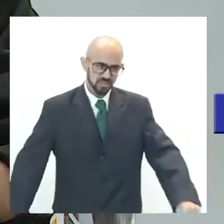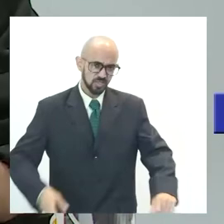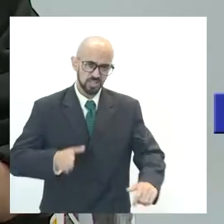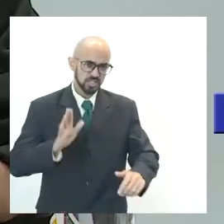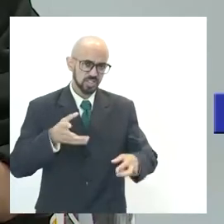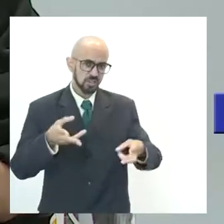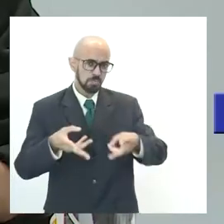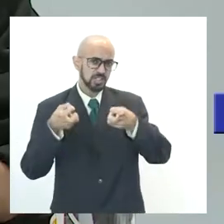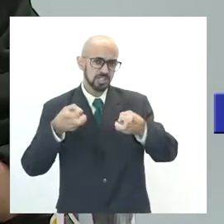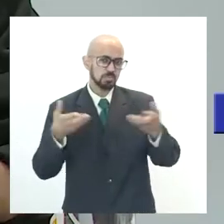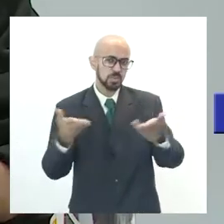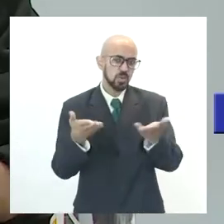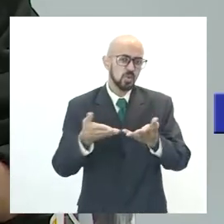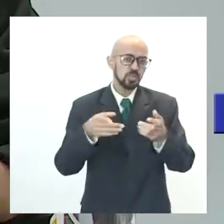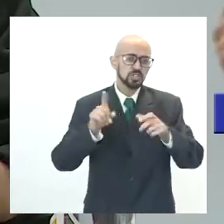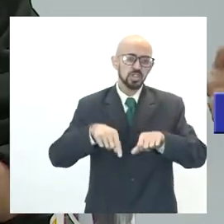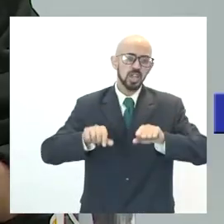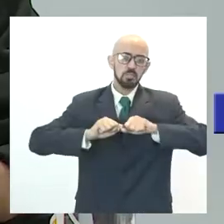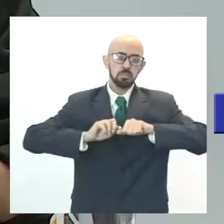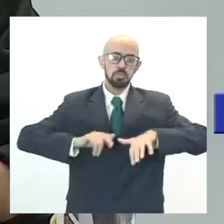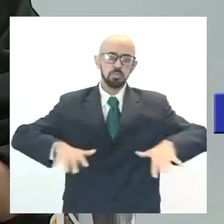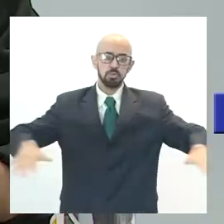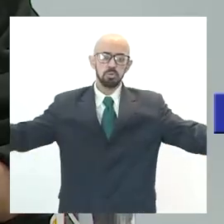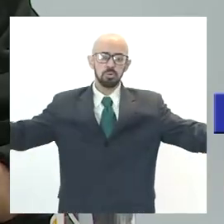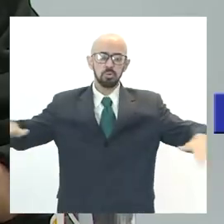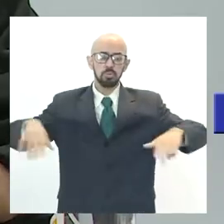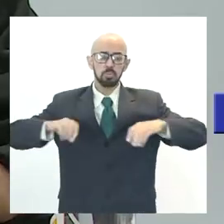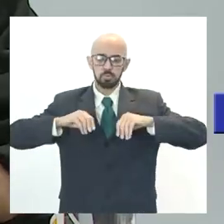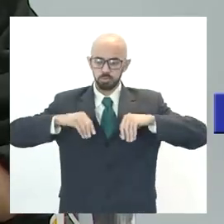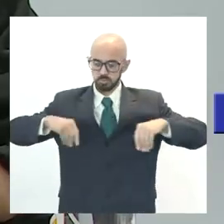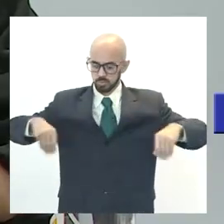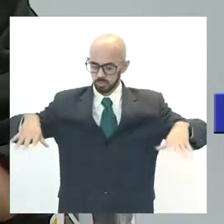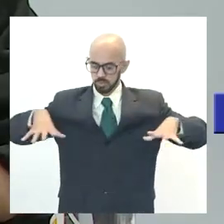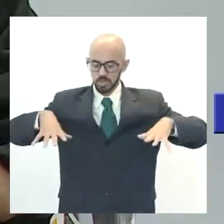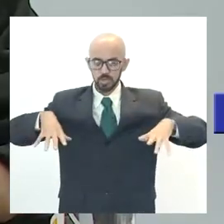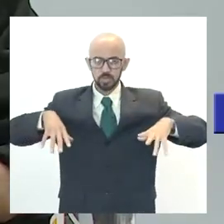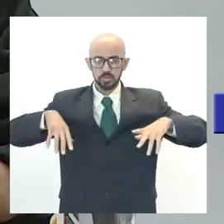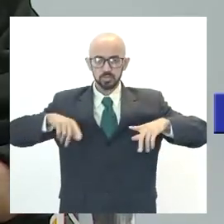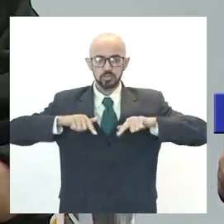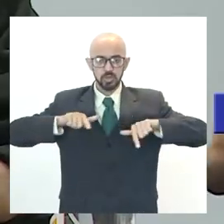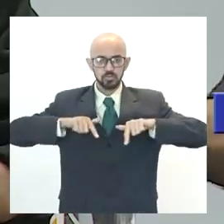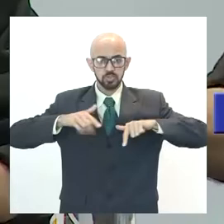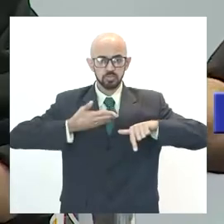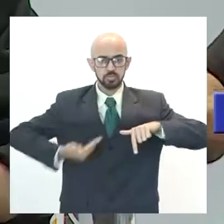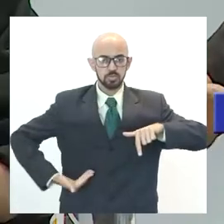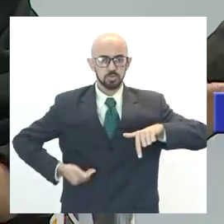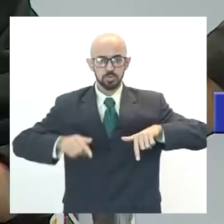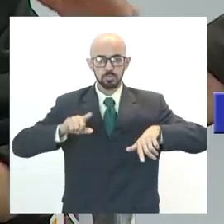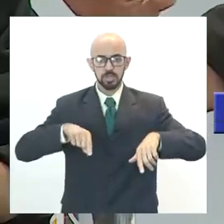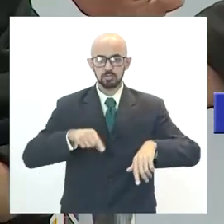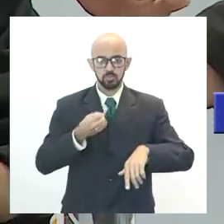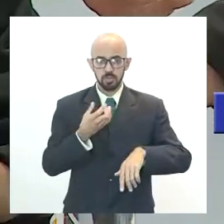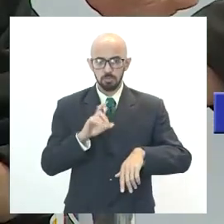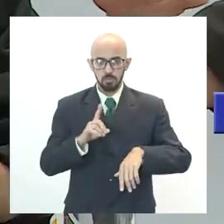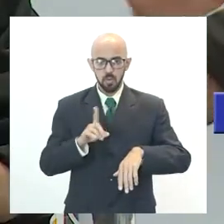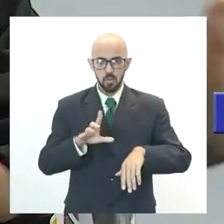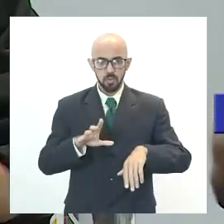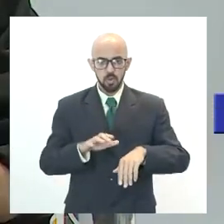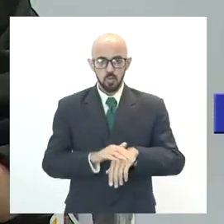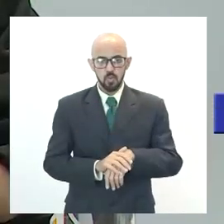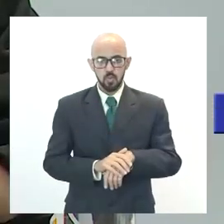tá vindo hoje é pulverização do serviço público Mirella pulverização no sentido bonde tá espalhando